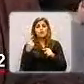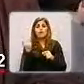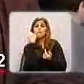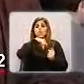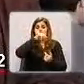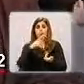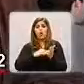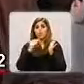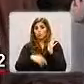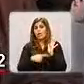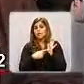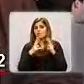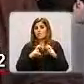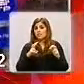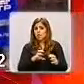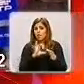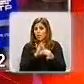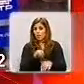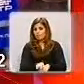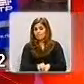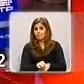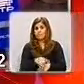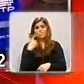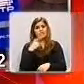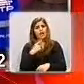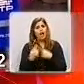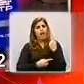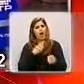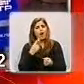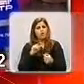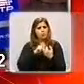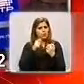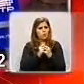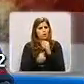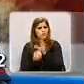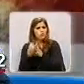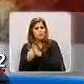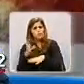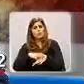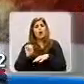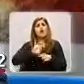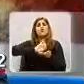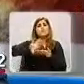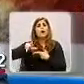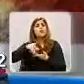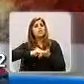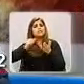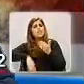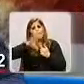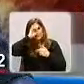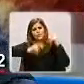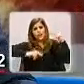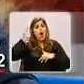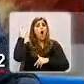dos contratos que têm de investigação. Aqui estão alguns constrangimentos provocados por este despacho assinado pelo Ministro das Finanças e que ontem foi